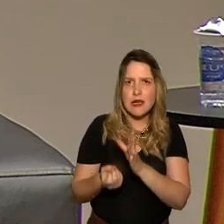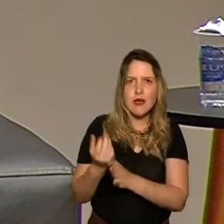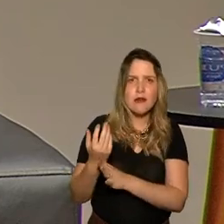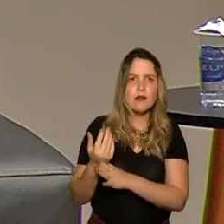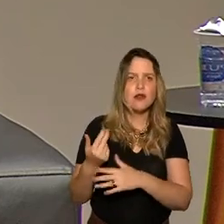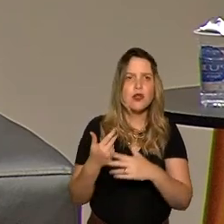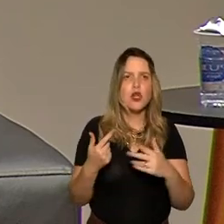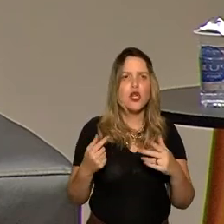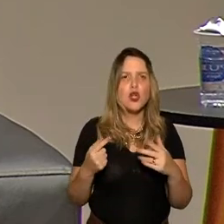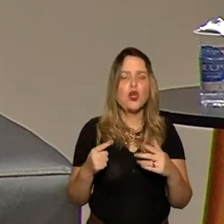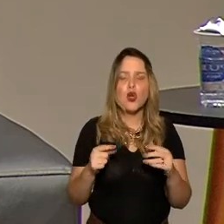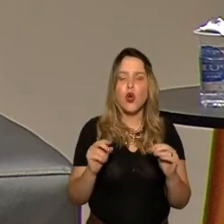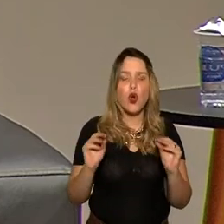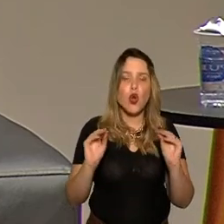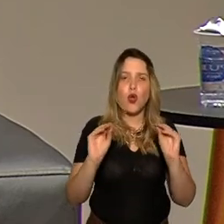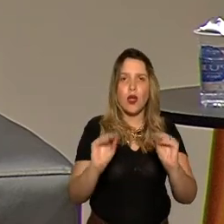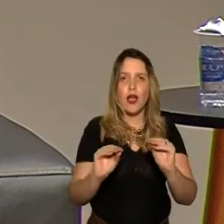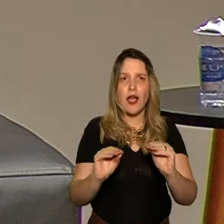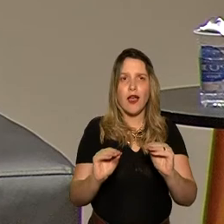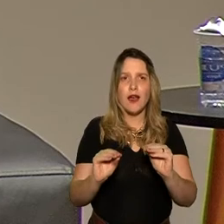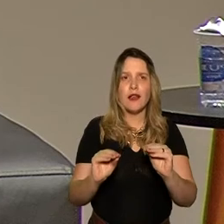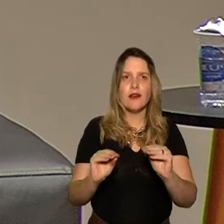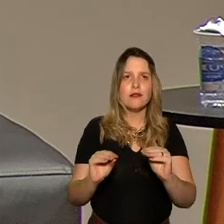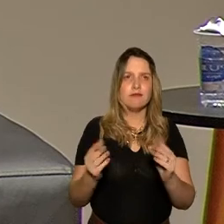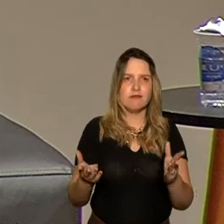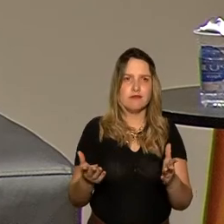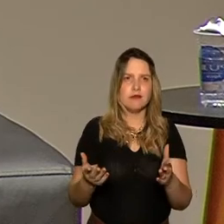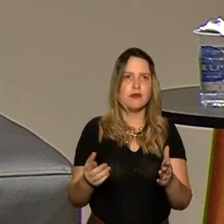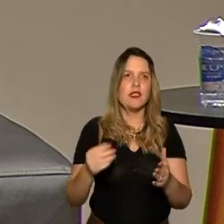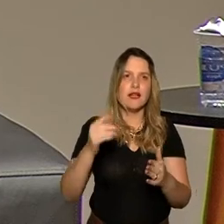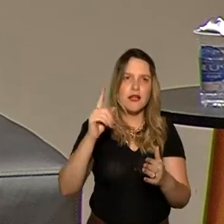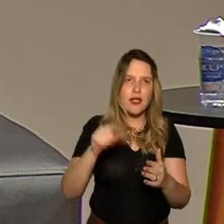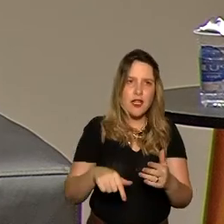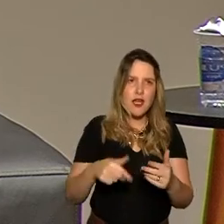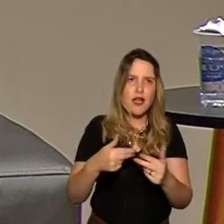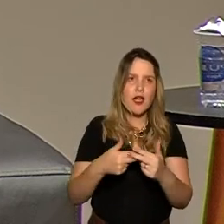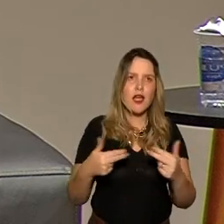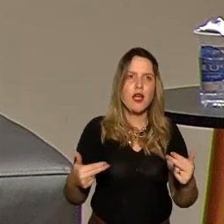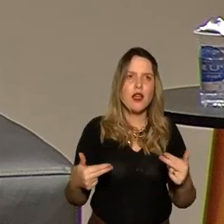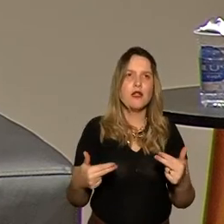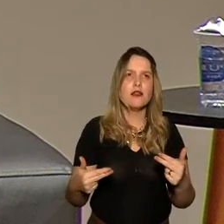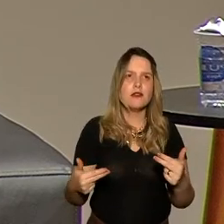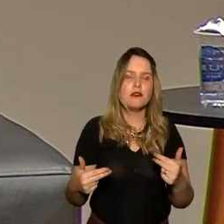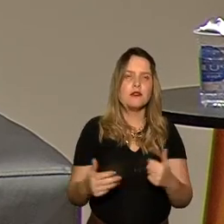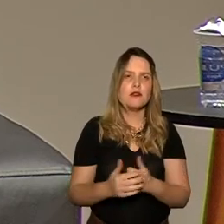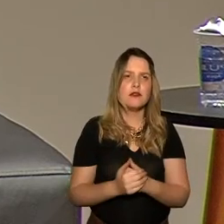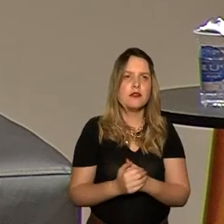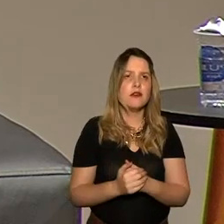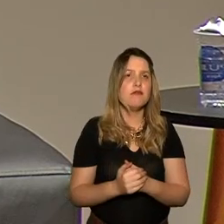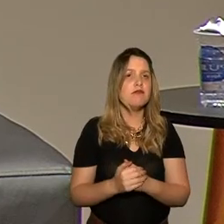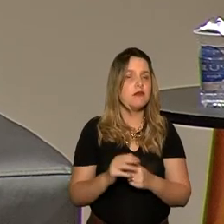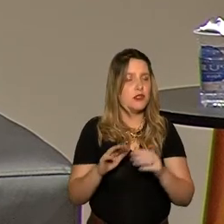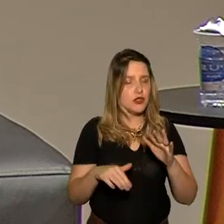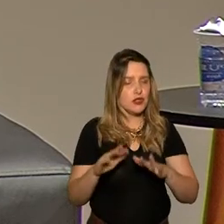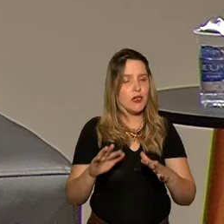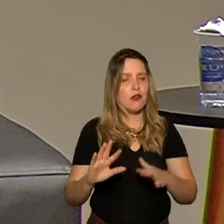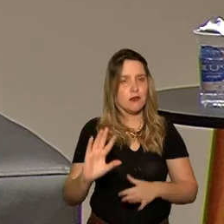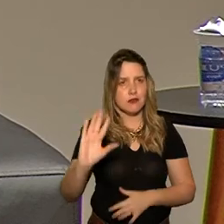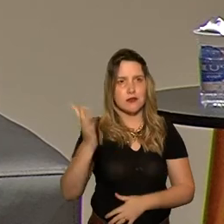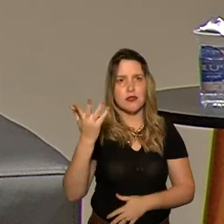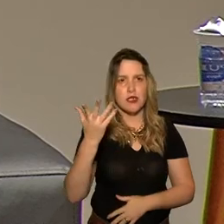inclusive colocavam em cheque aquela própria oferta um deles era o garoto que queria saber